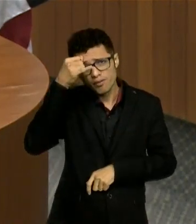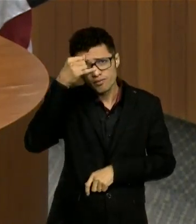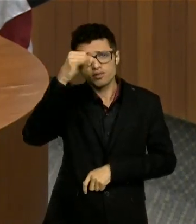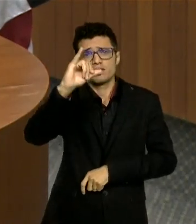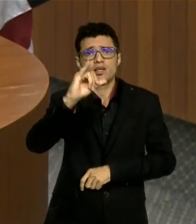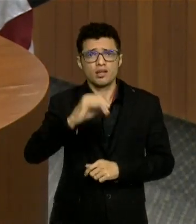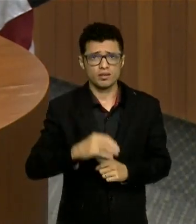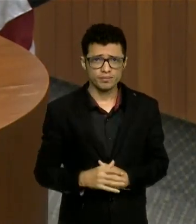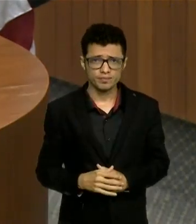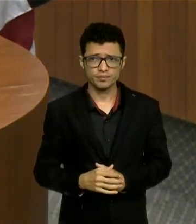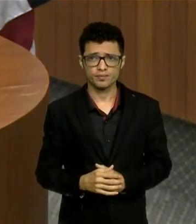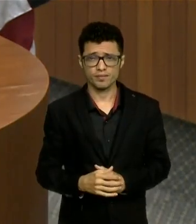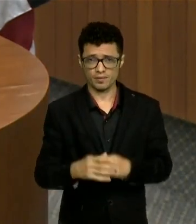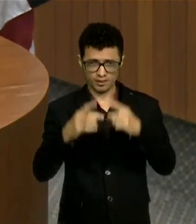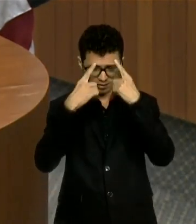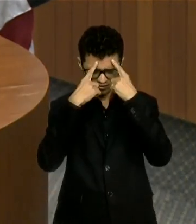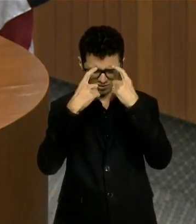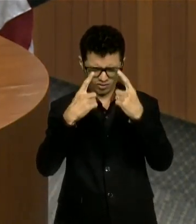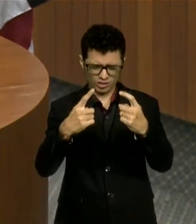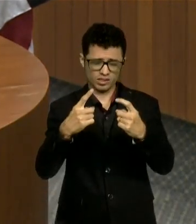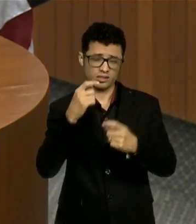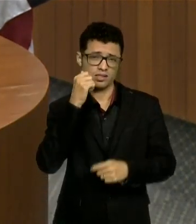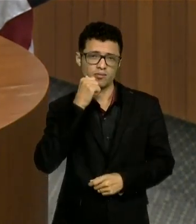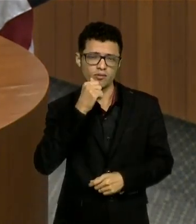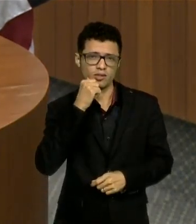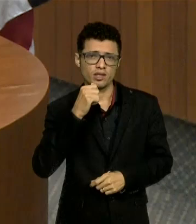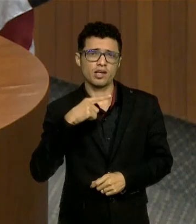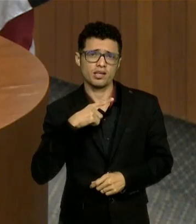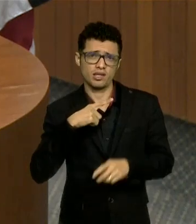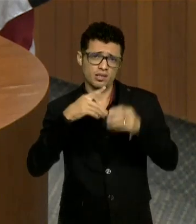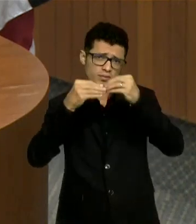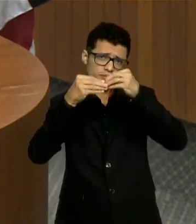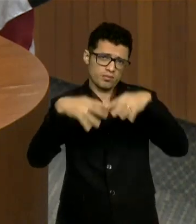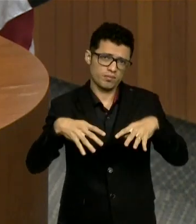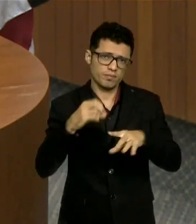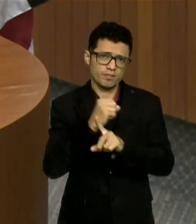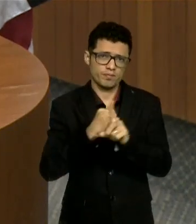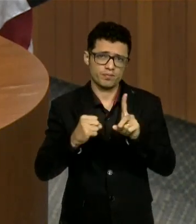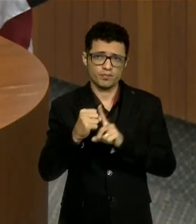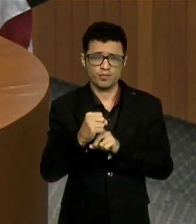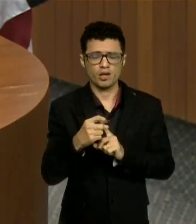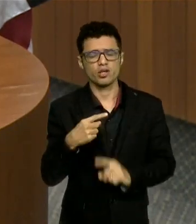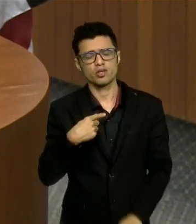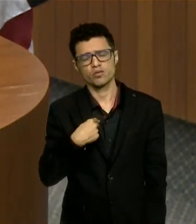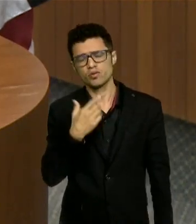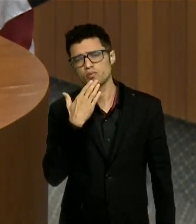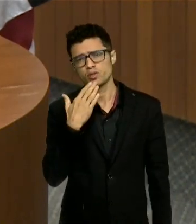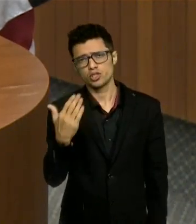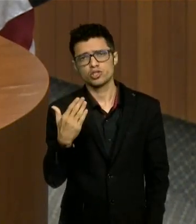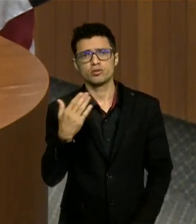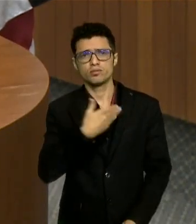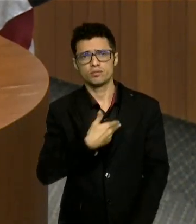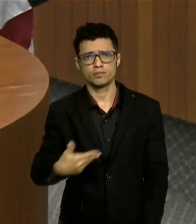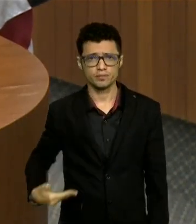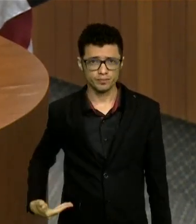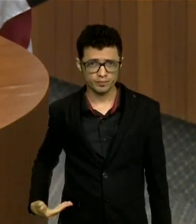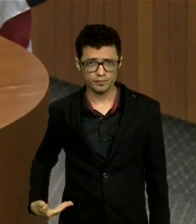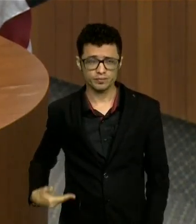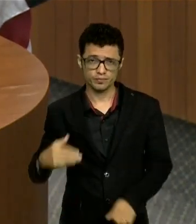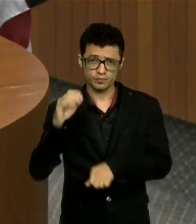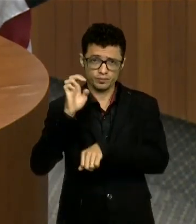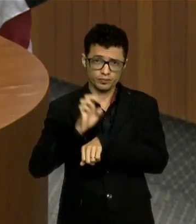A violência contra a mulher está prejudicando a sociedade. E eu venho solicitar do governo do Estado que a gente